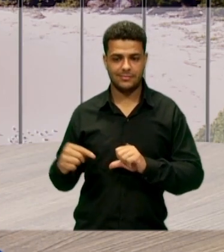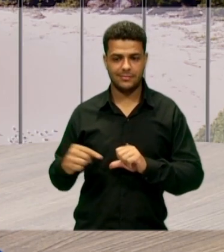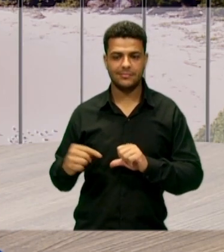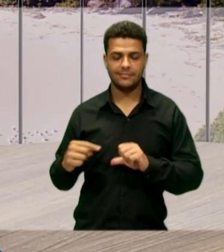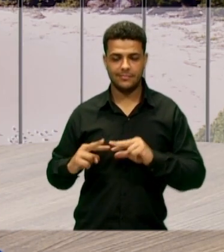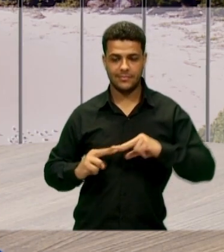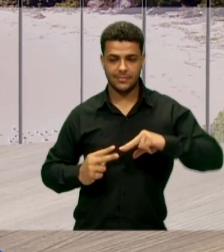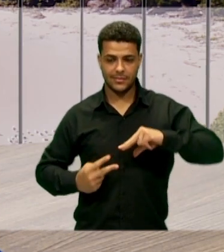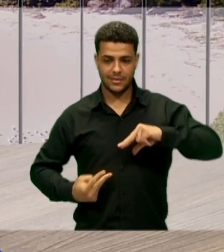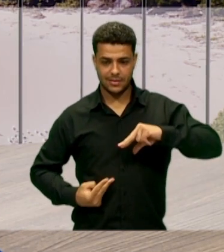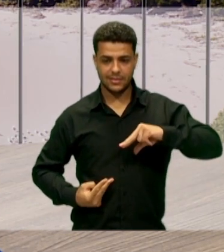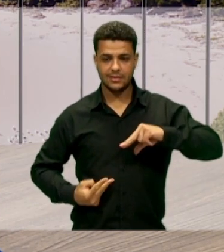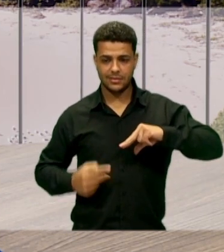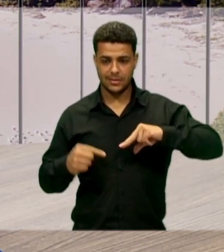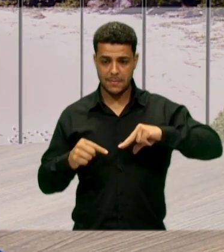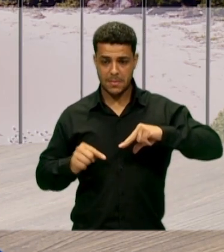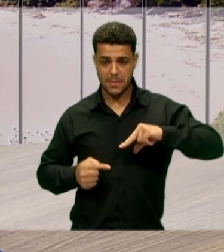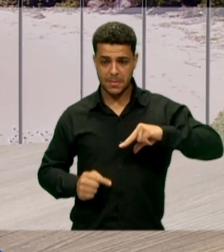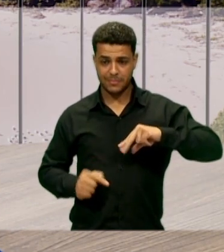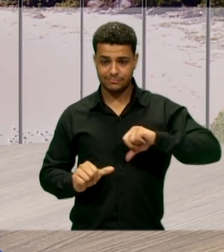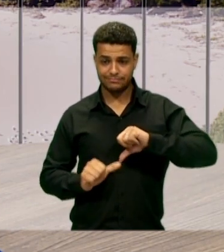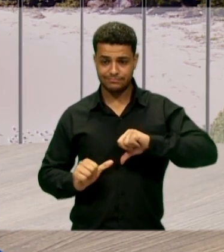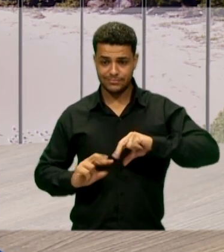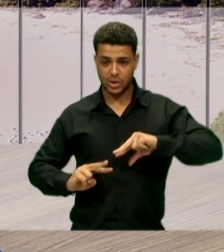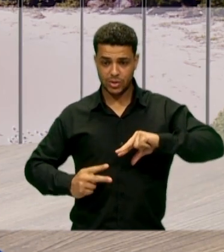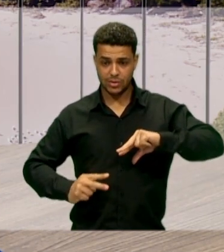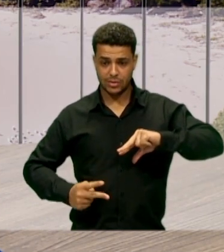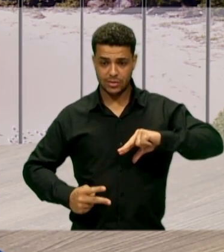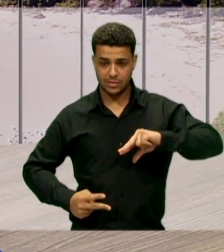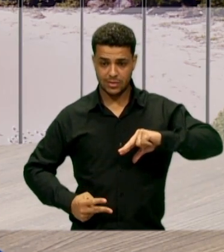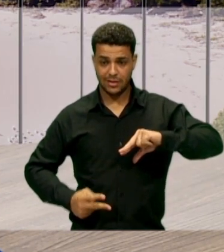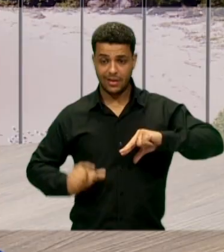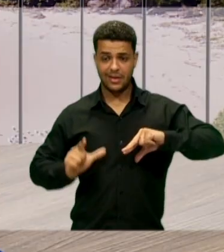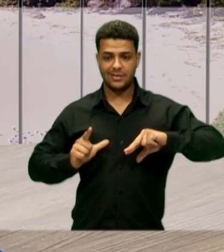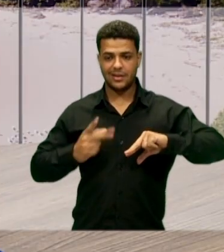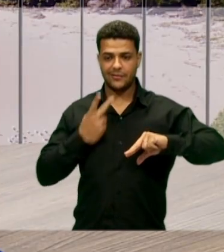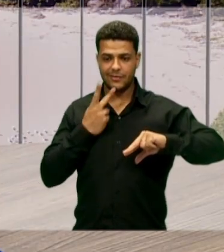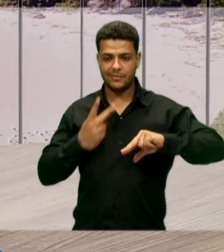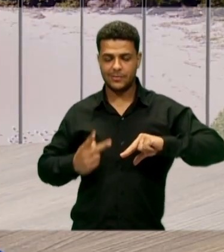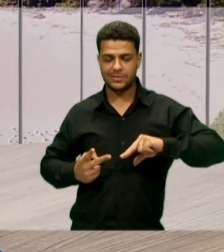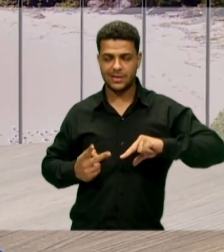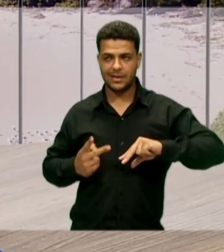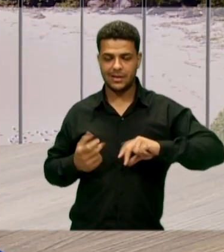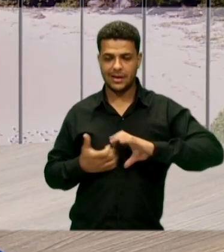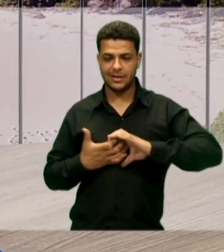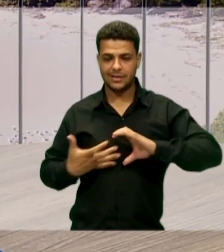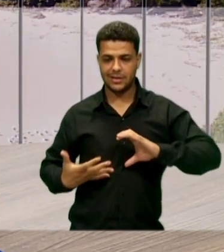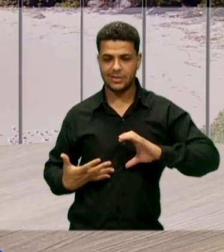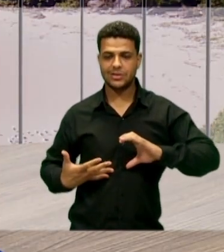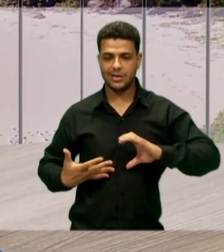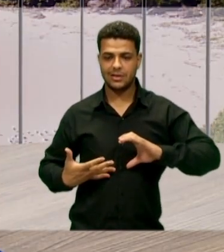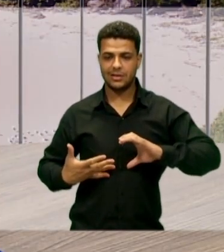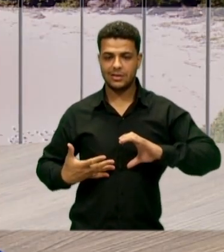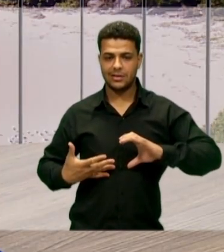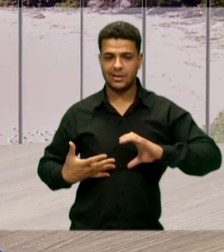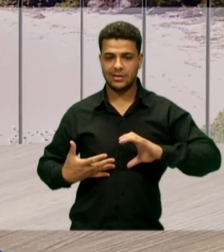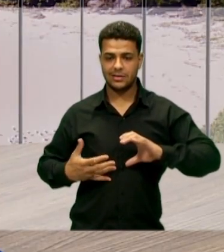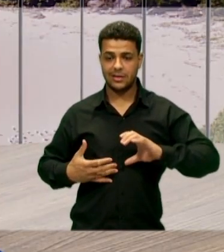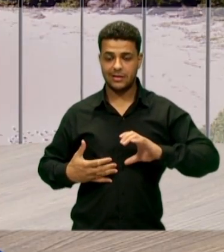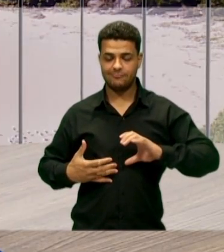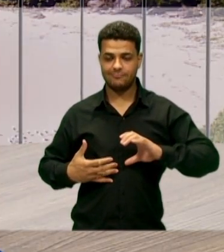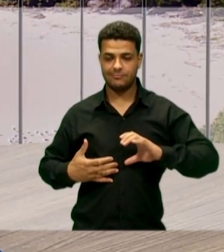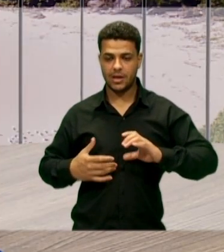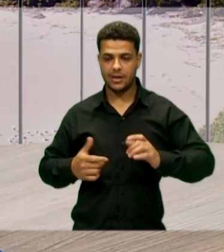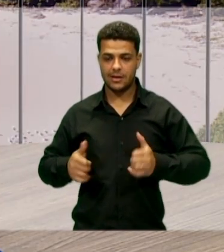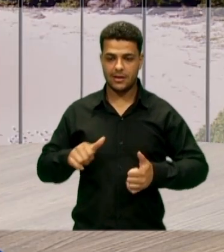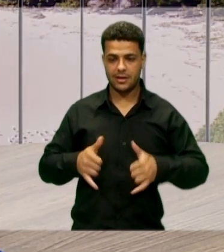nesses genes e aí a gente consegue estabelecer critérios, às vezes, de prognóstico, de tratamento dessas